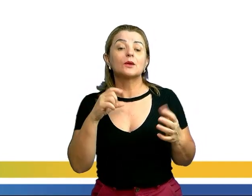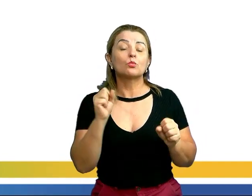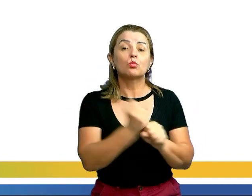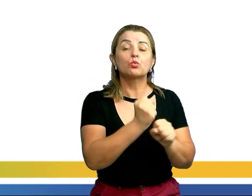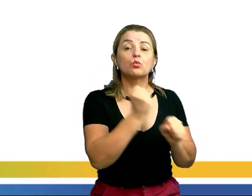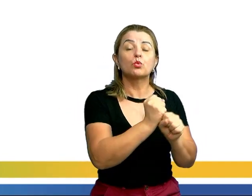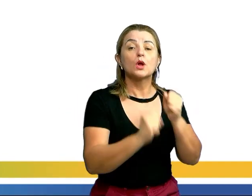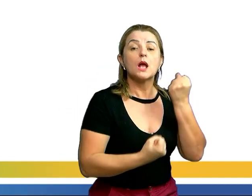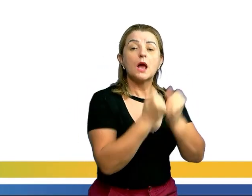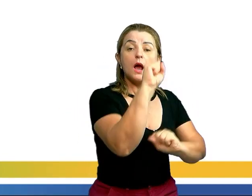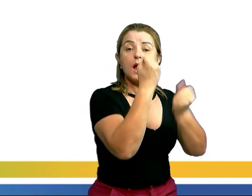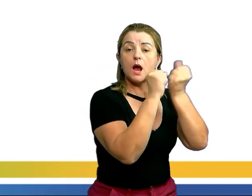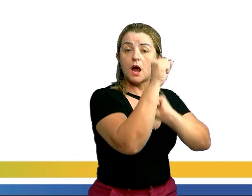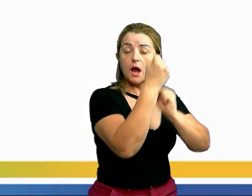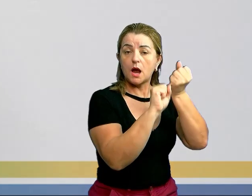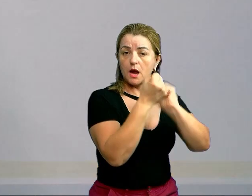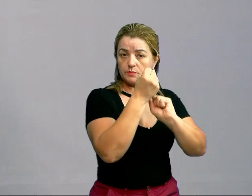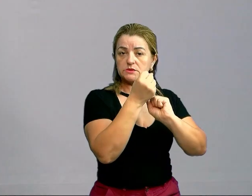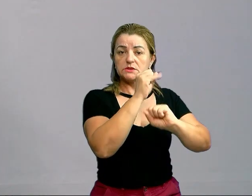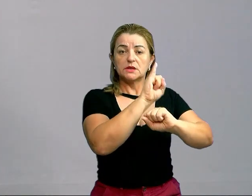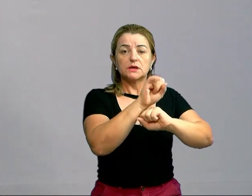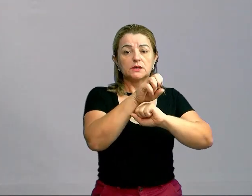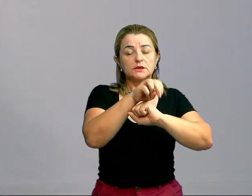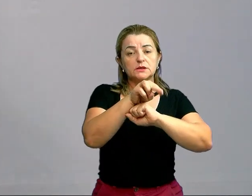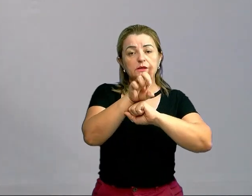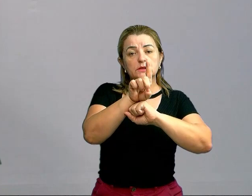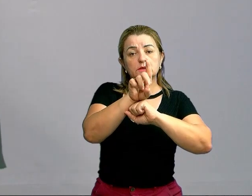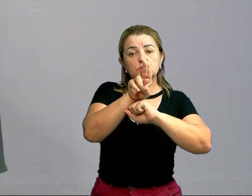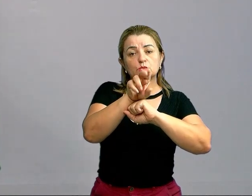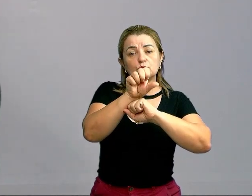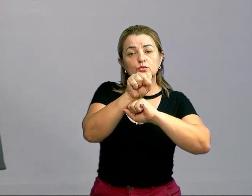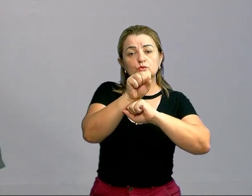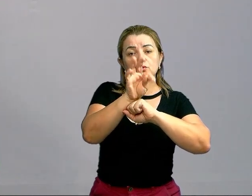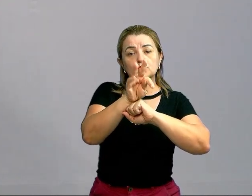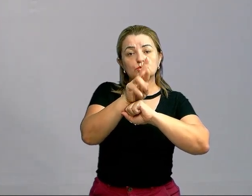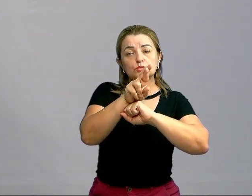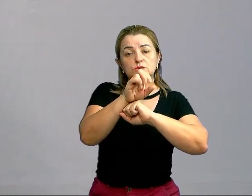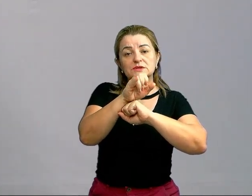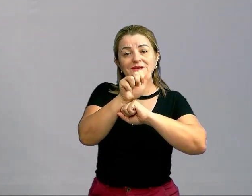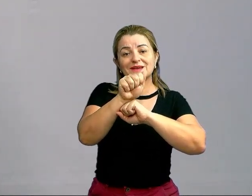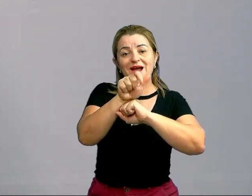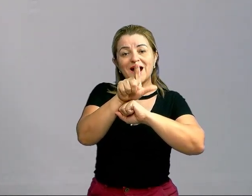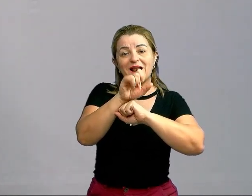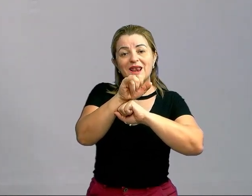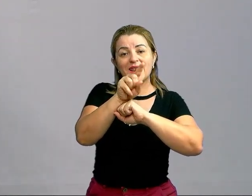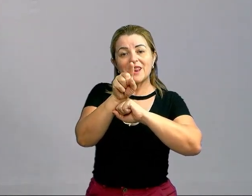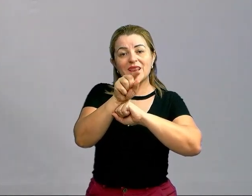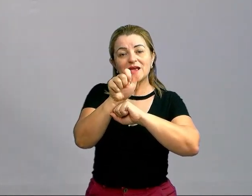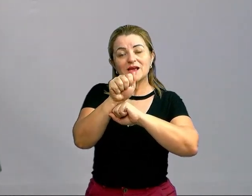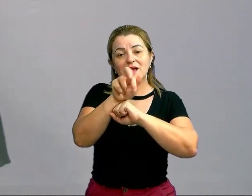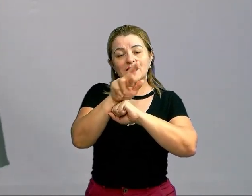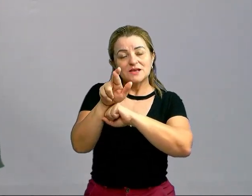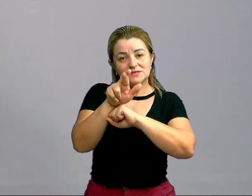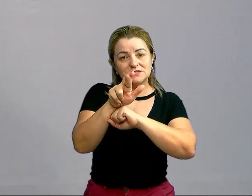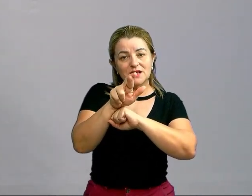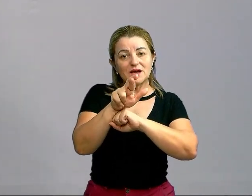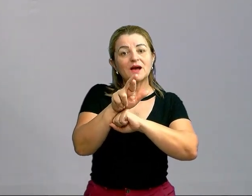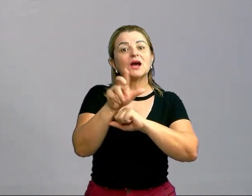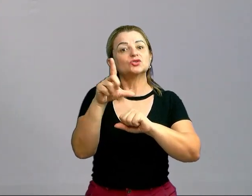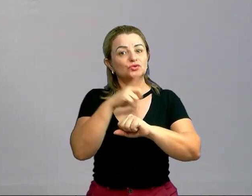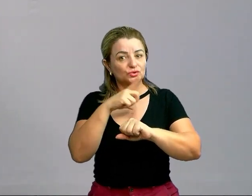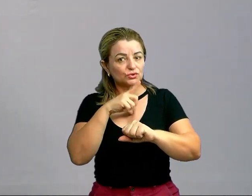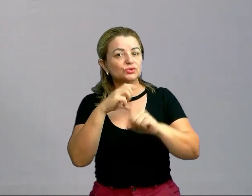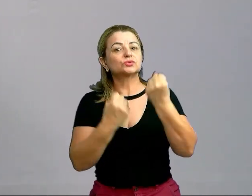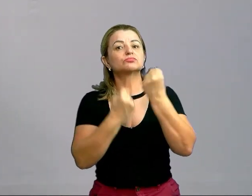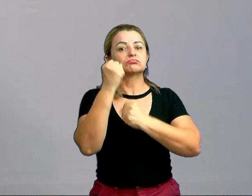dessas indústrias, mas não eram qualquer indústrias, eram indústrias internacionais, né? Ele tinha como intenção o quê?